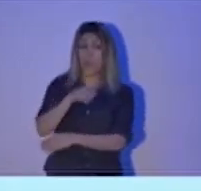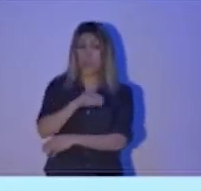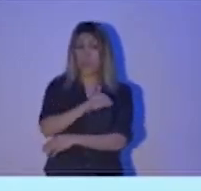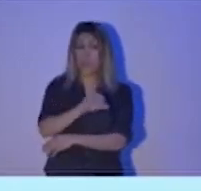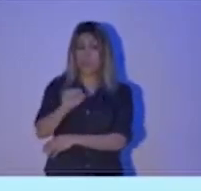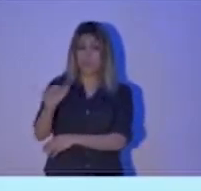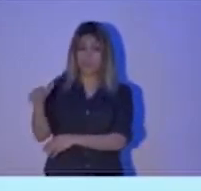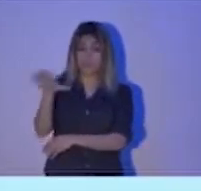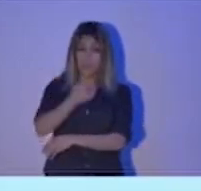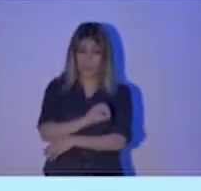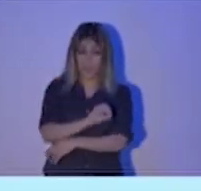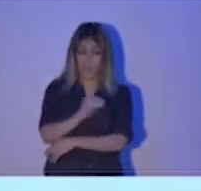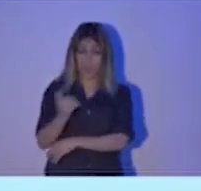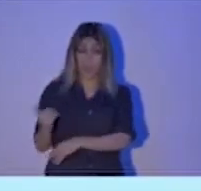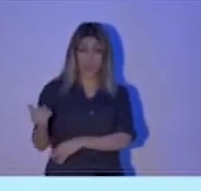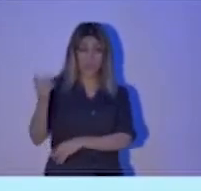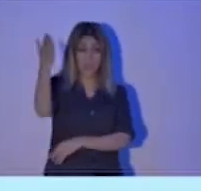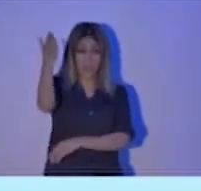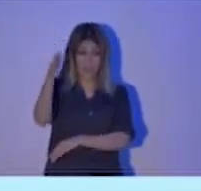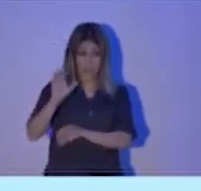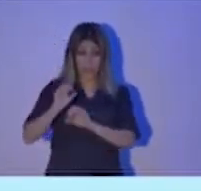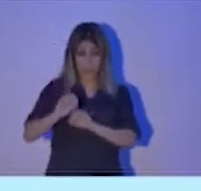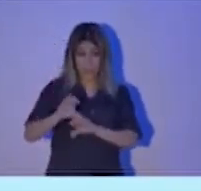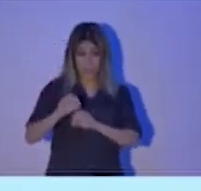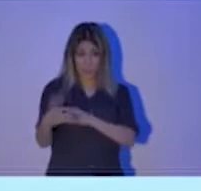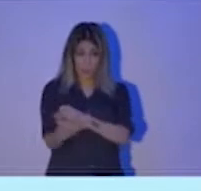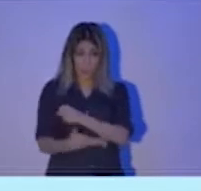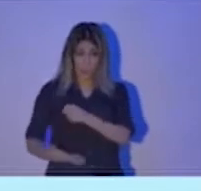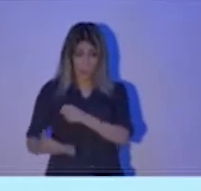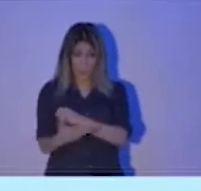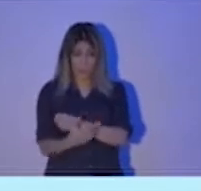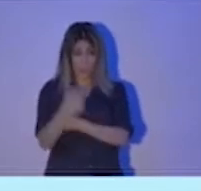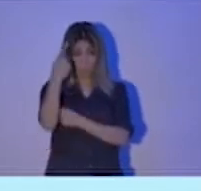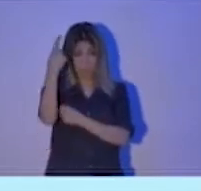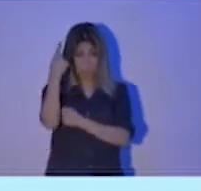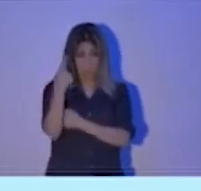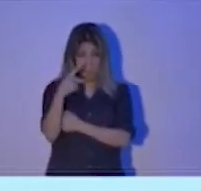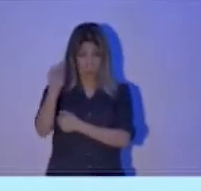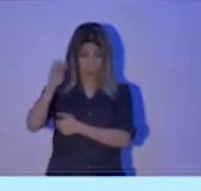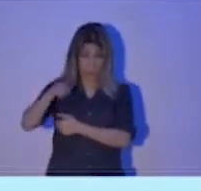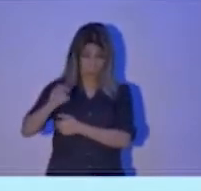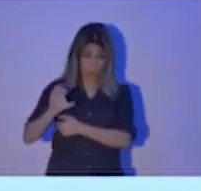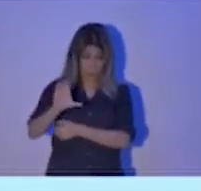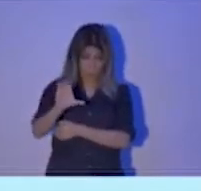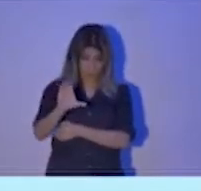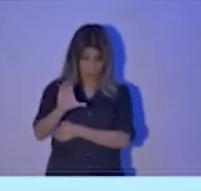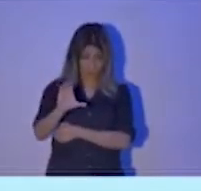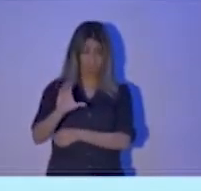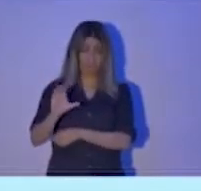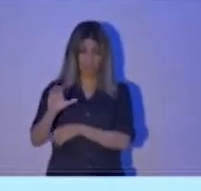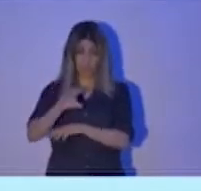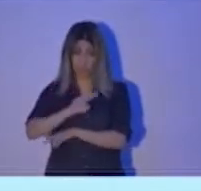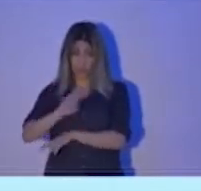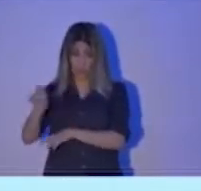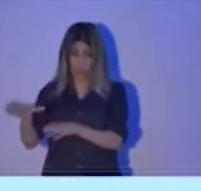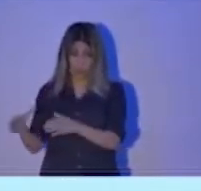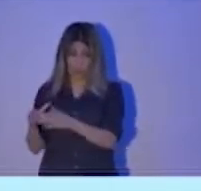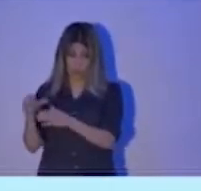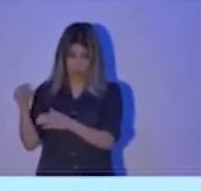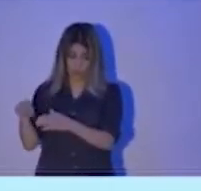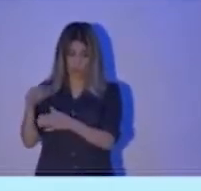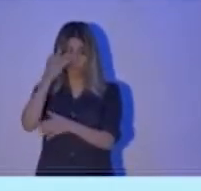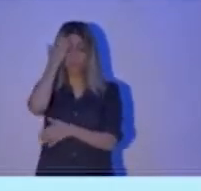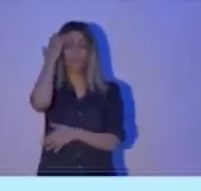Fiscalização da Educação Básica para o MEC. Né? Eu tenho para mim que hoje, inclusive, a deputada Tábata já esteve